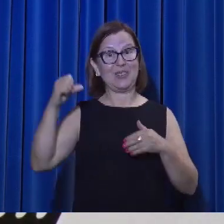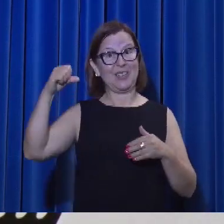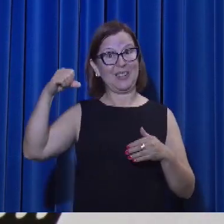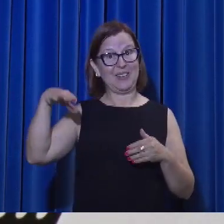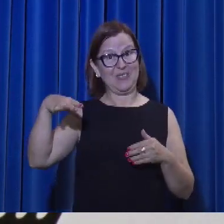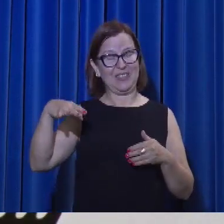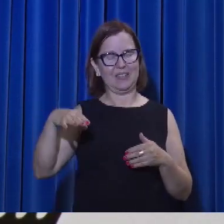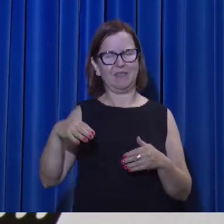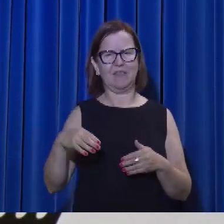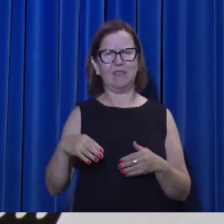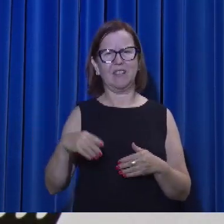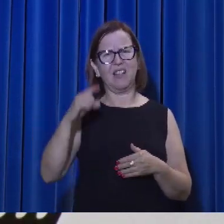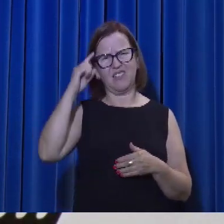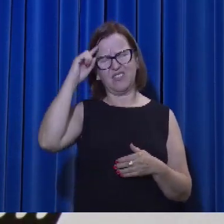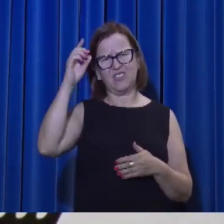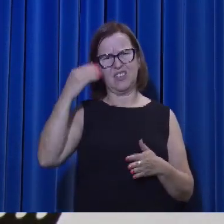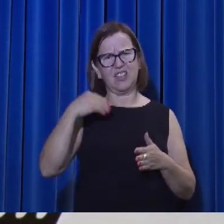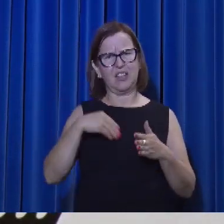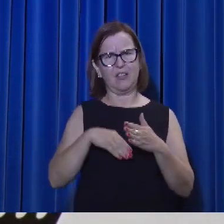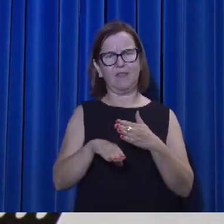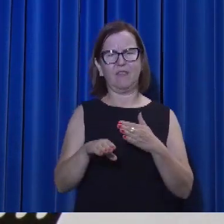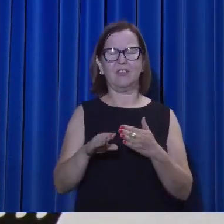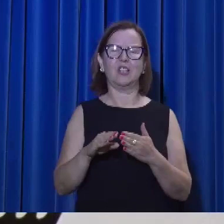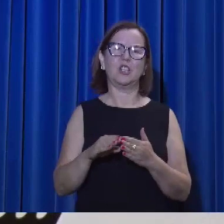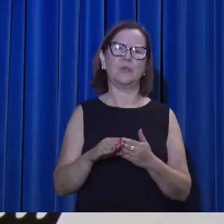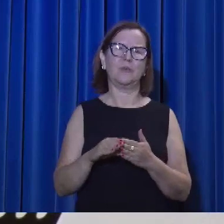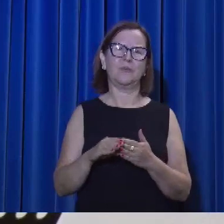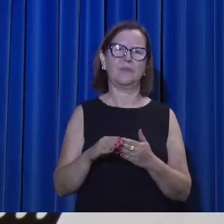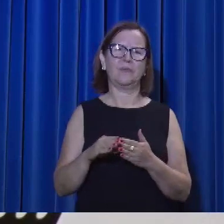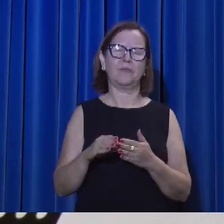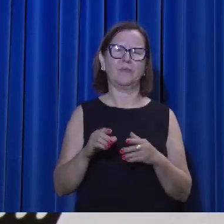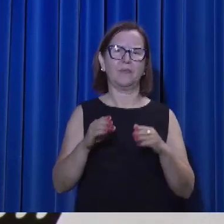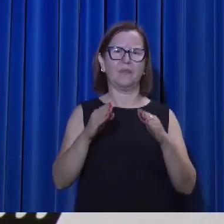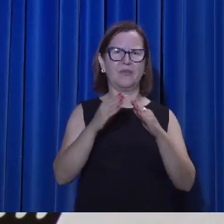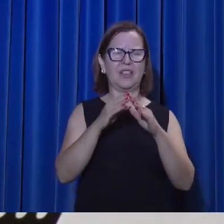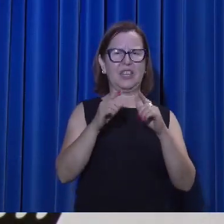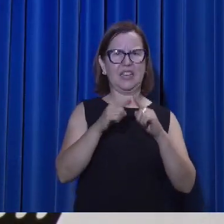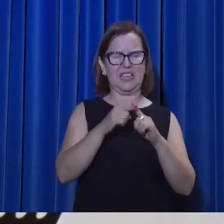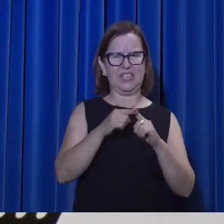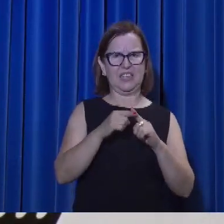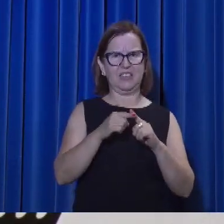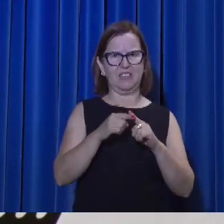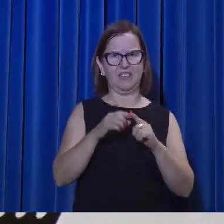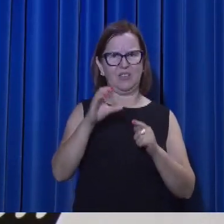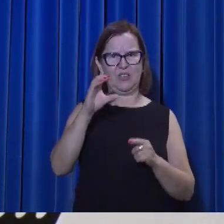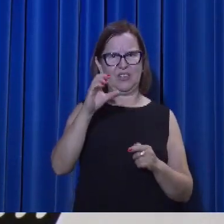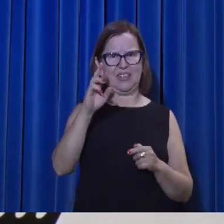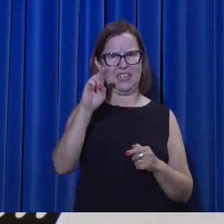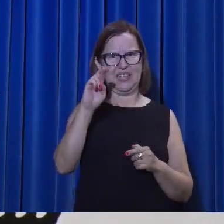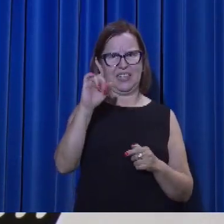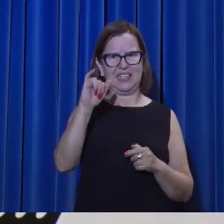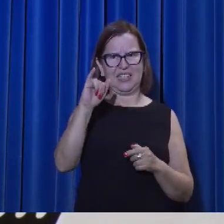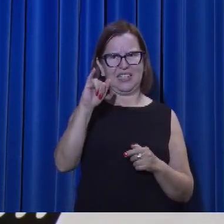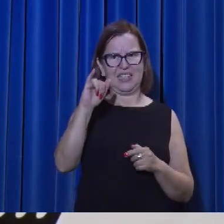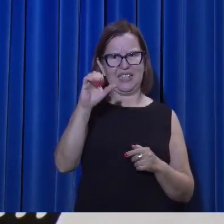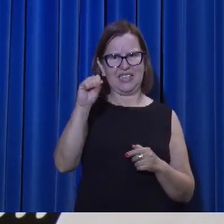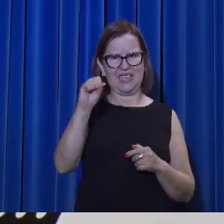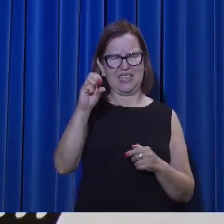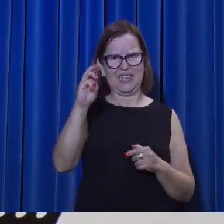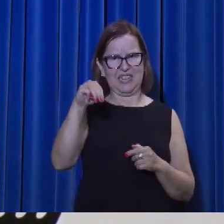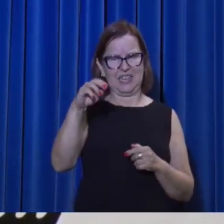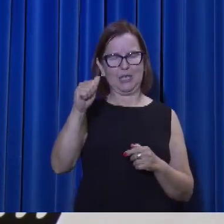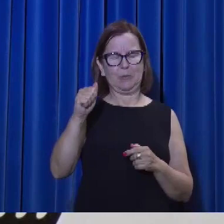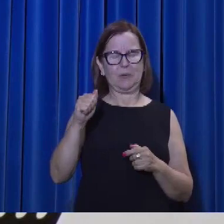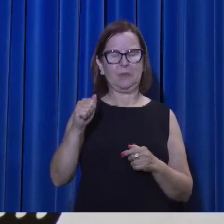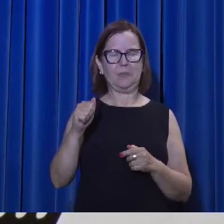né? E o sacerdote, tinha aquele monte de criança lá para ser crismada, acho que é crisma, né, que